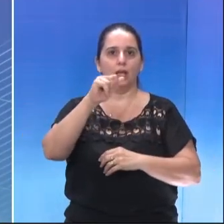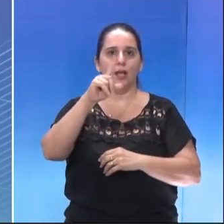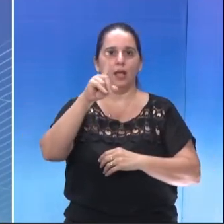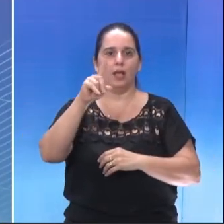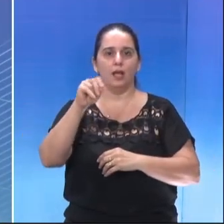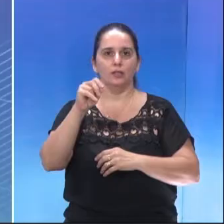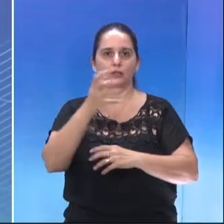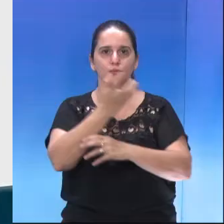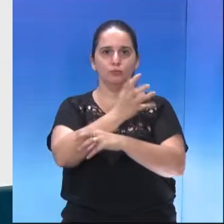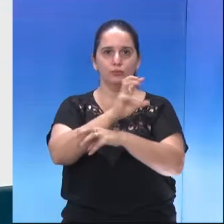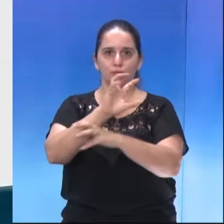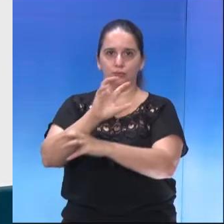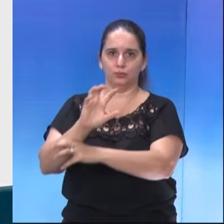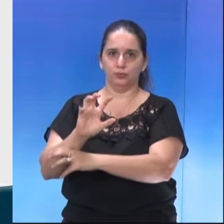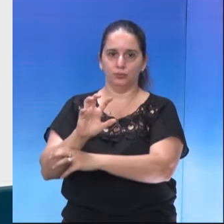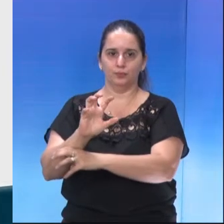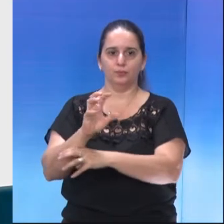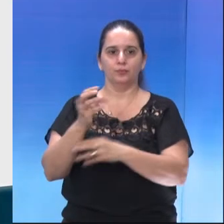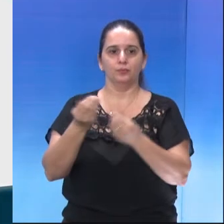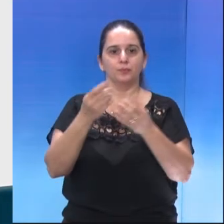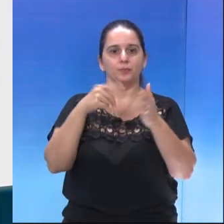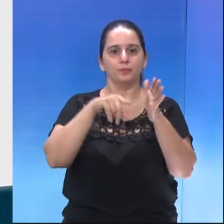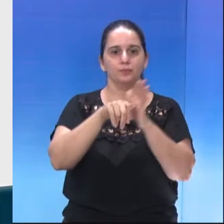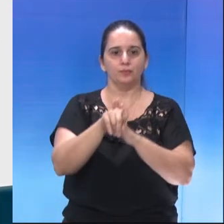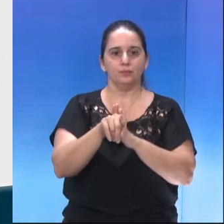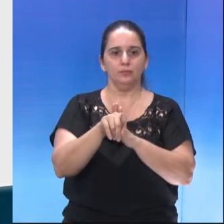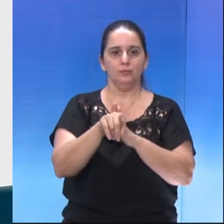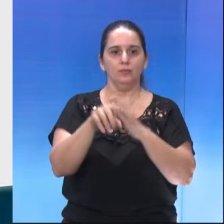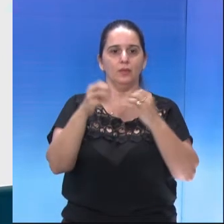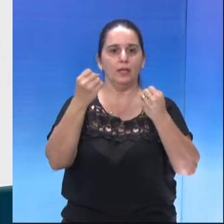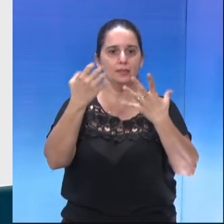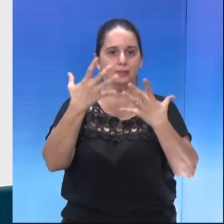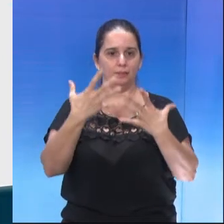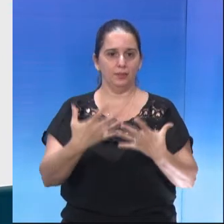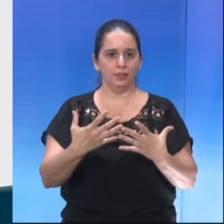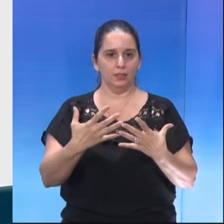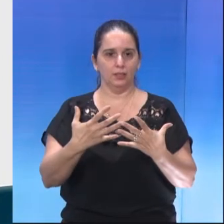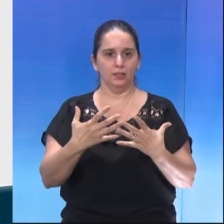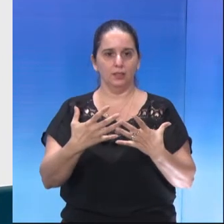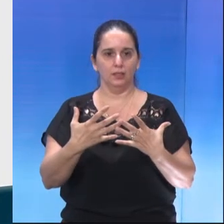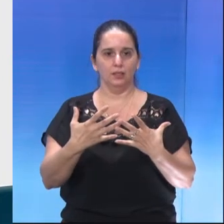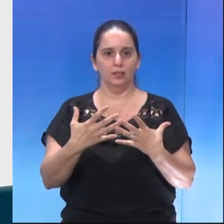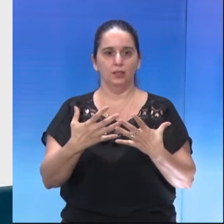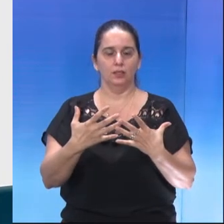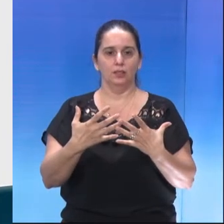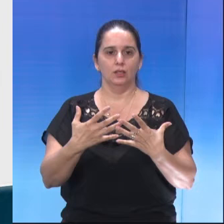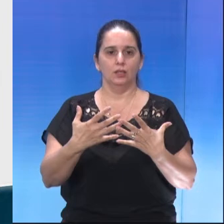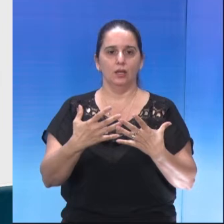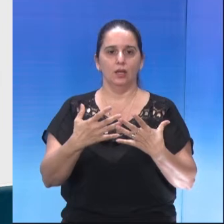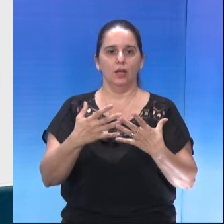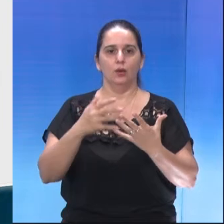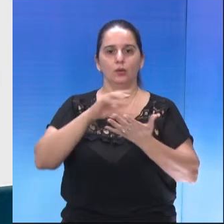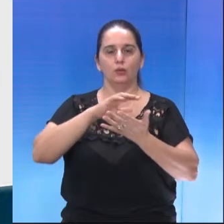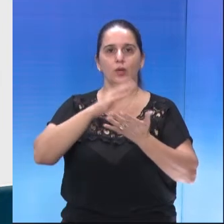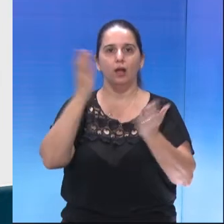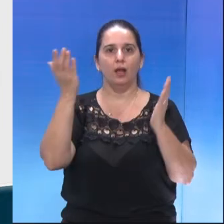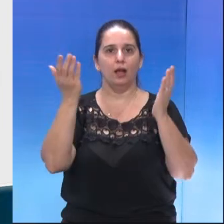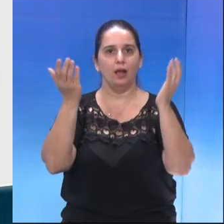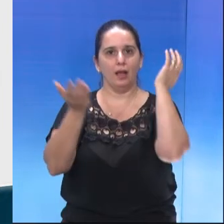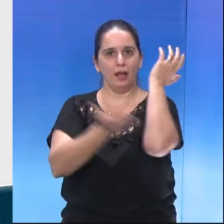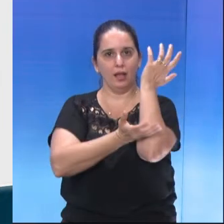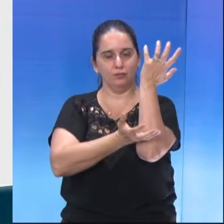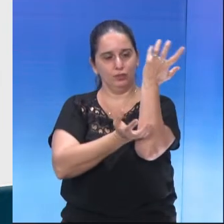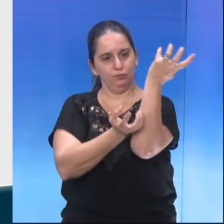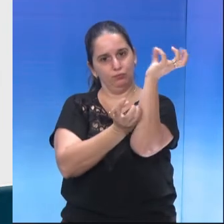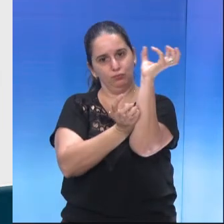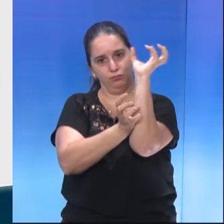volta lá na questão, você vai ver que no enunciado dela está falando o seguinte, ó: ao destruir uma paisagem de árvores